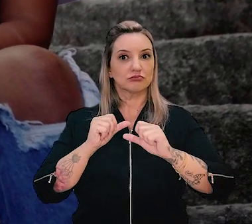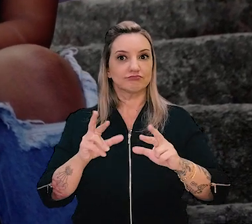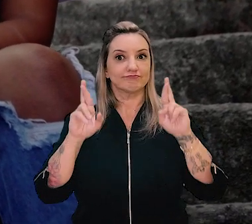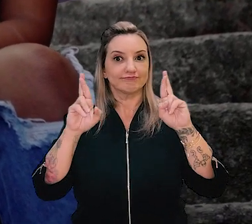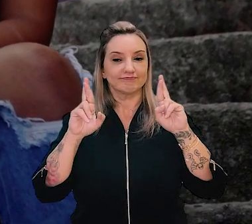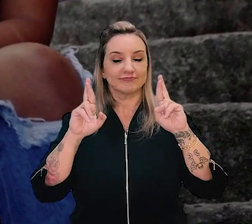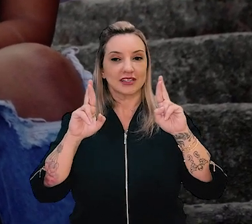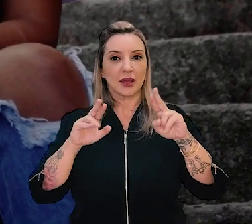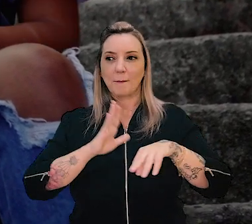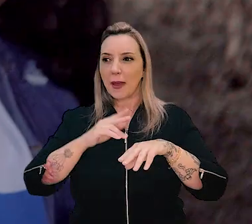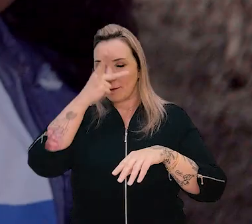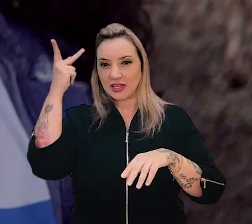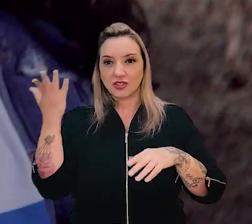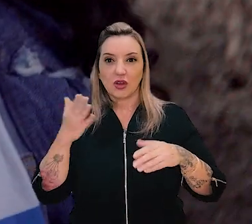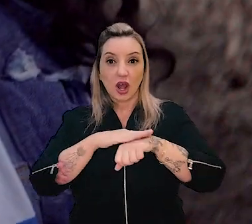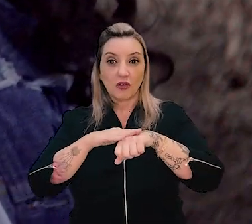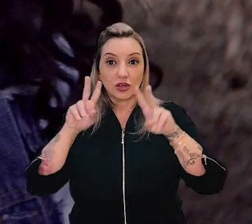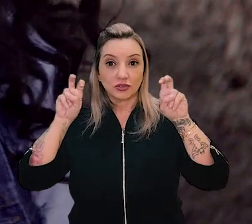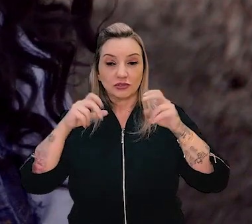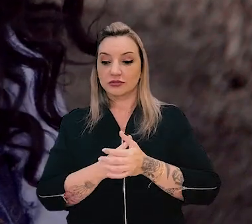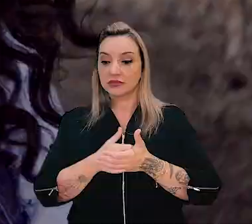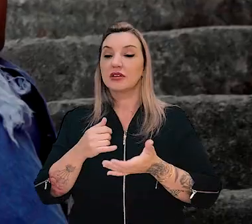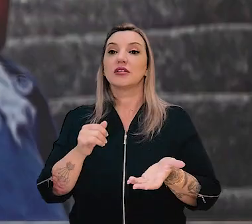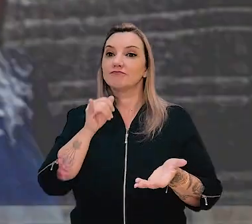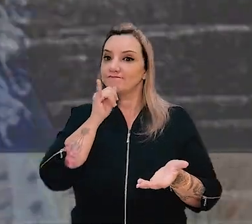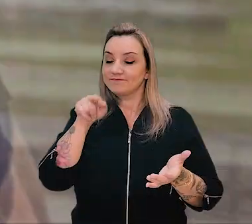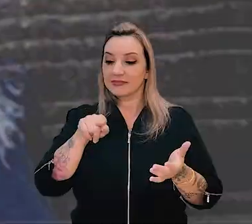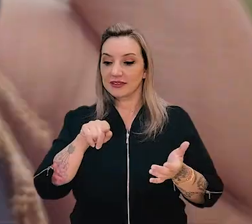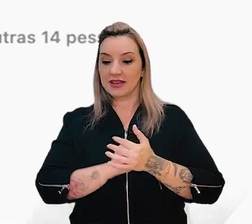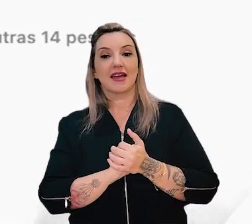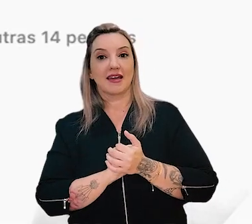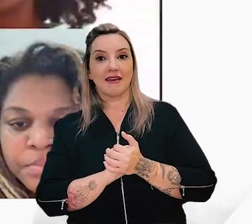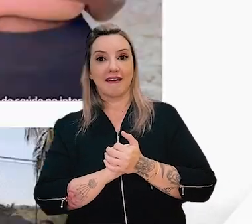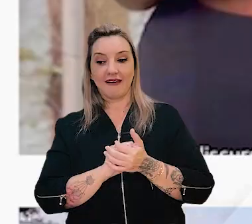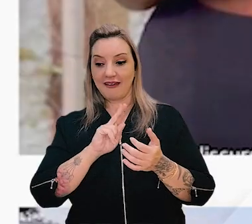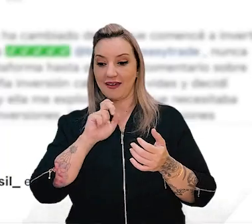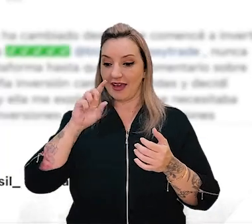vez mais gente falando sobre isso. Um exemplo é Ellen Valias.